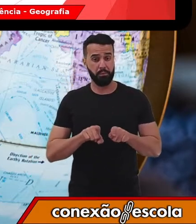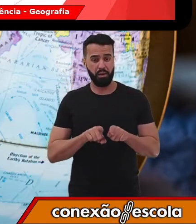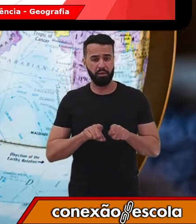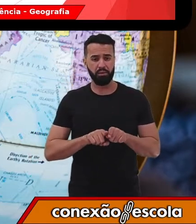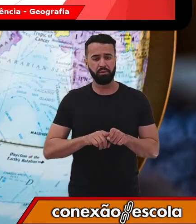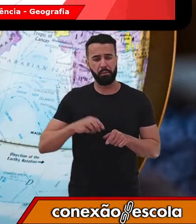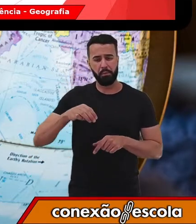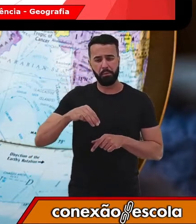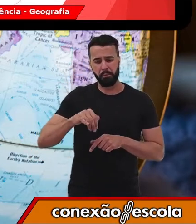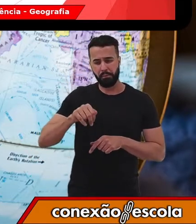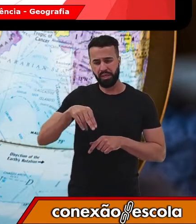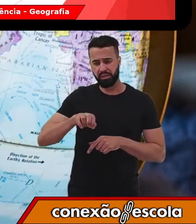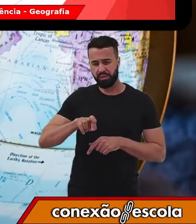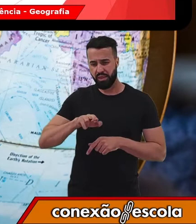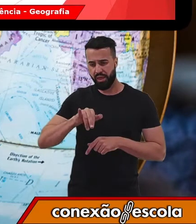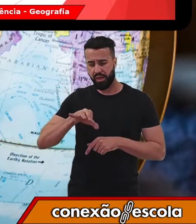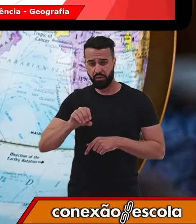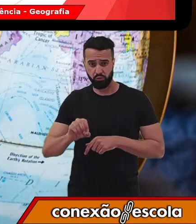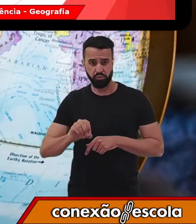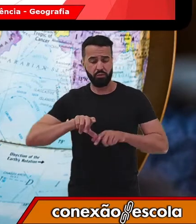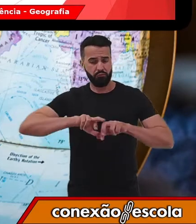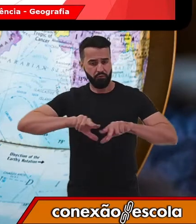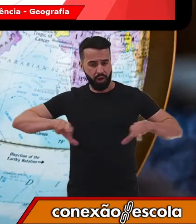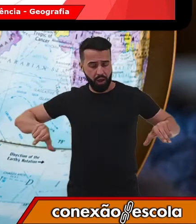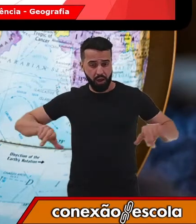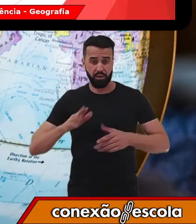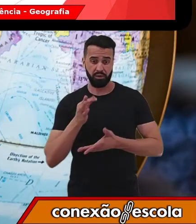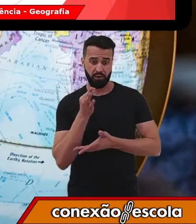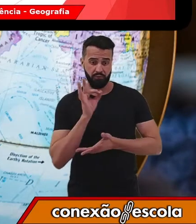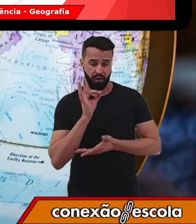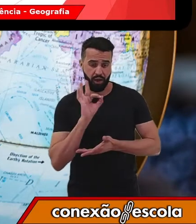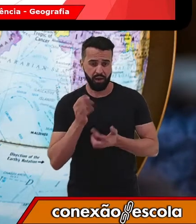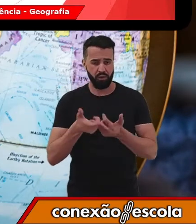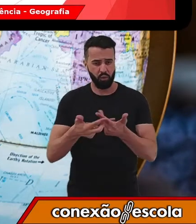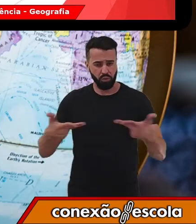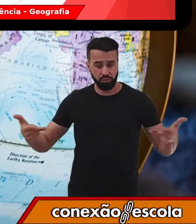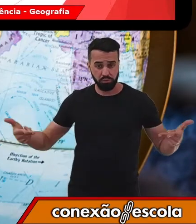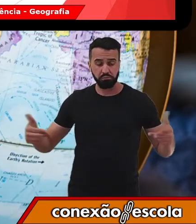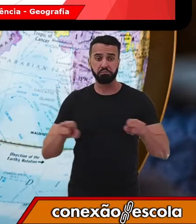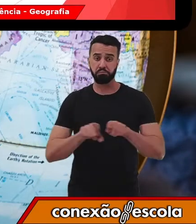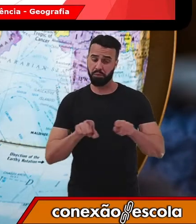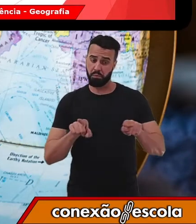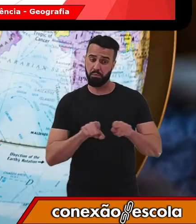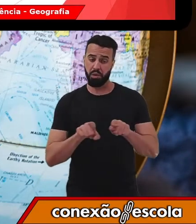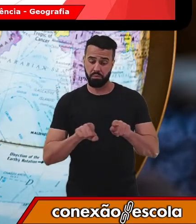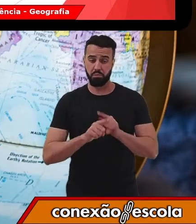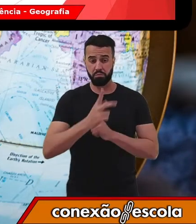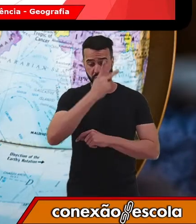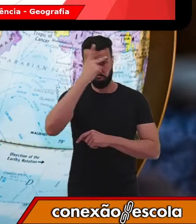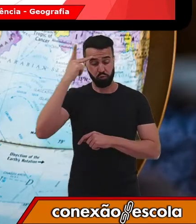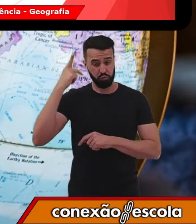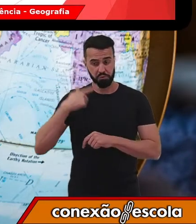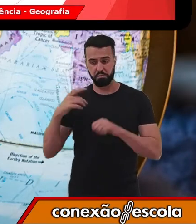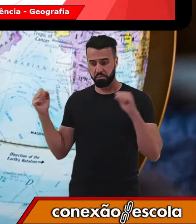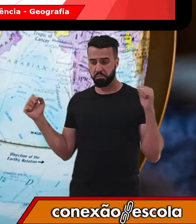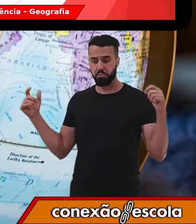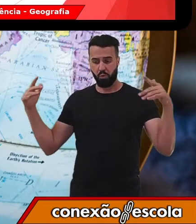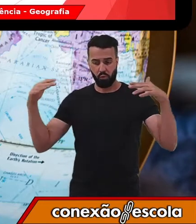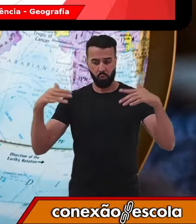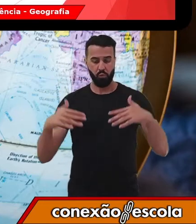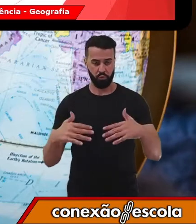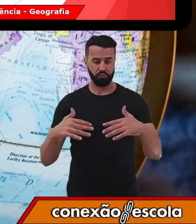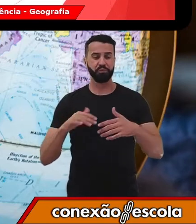que existia antes da industrialização também foram fontes atrativas de pessoas para o sudeste.